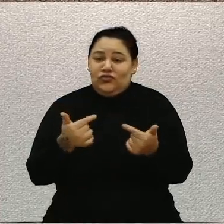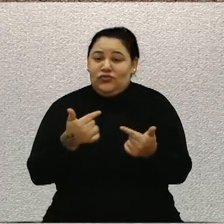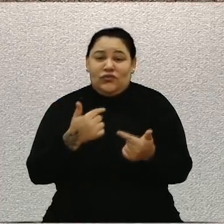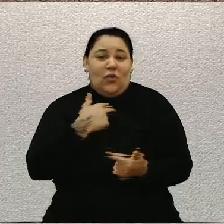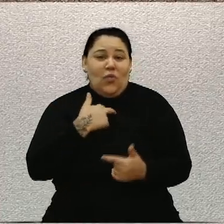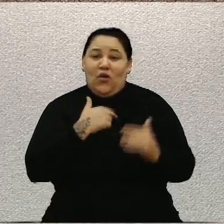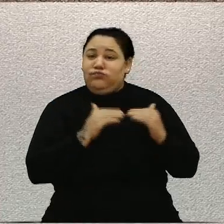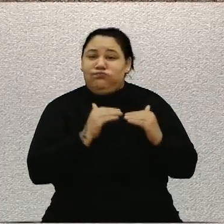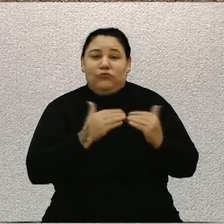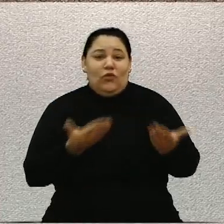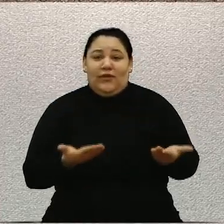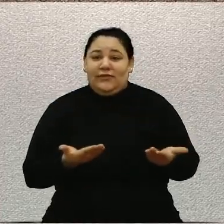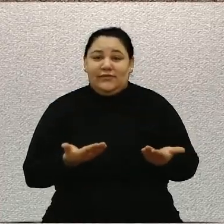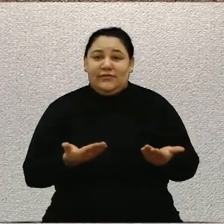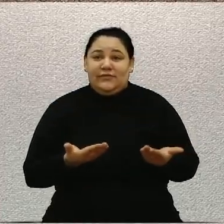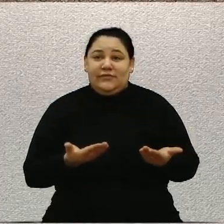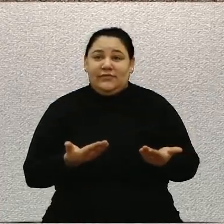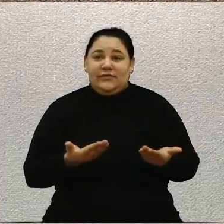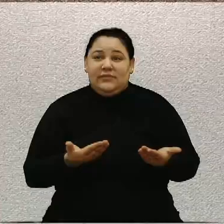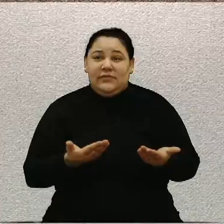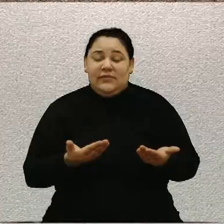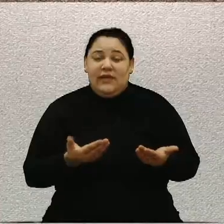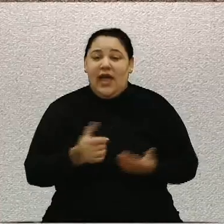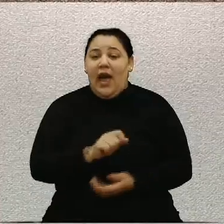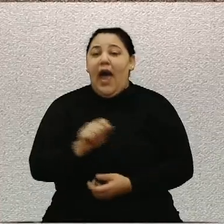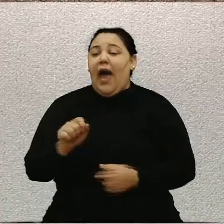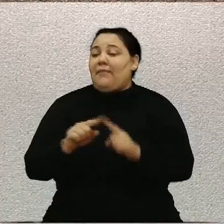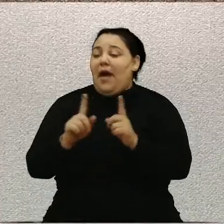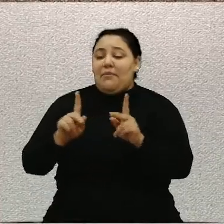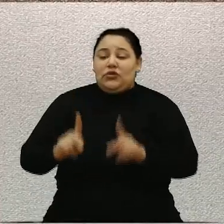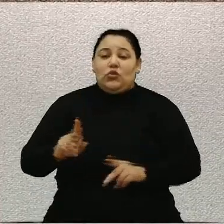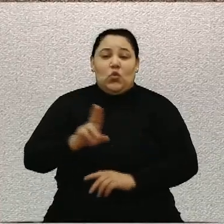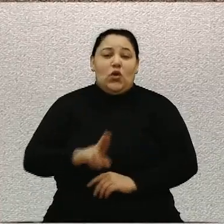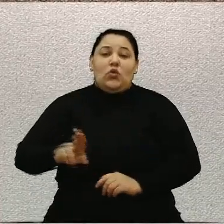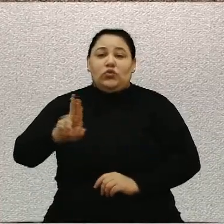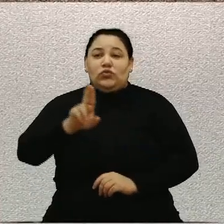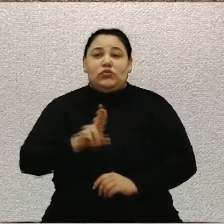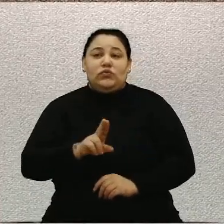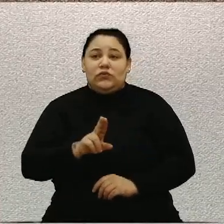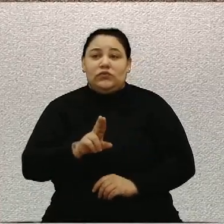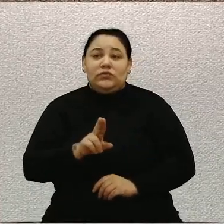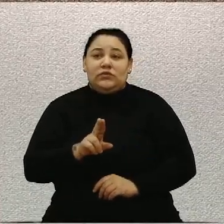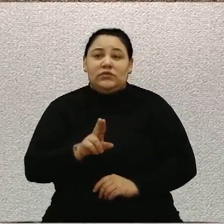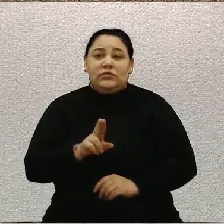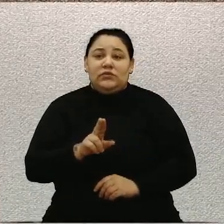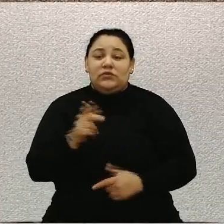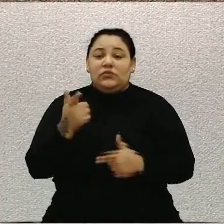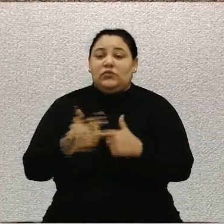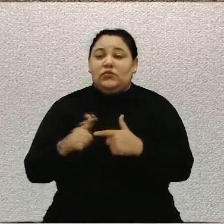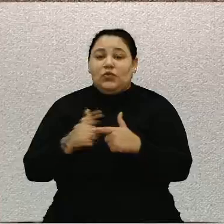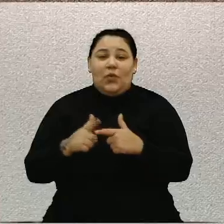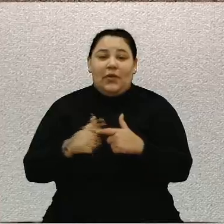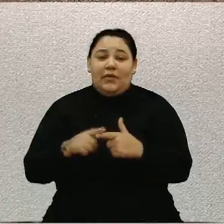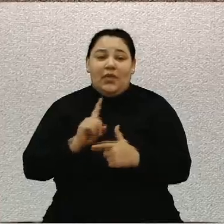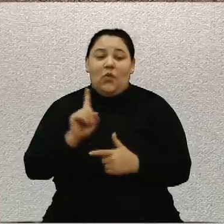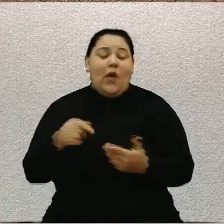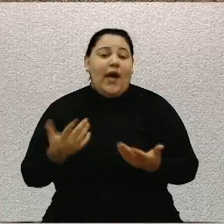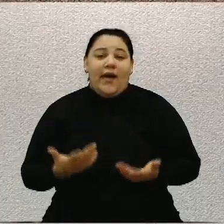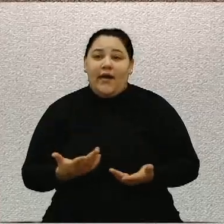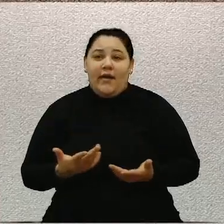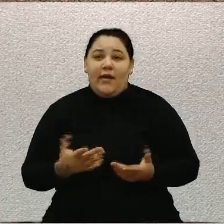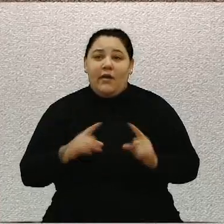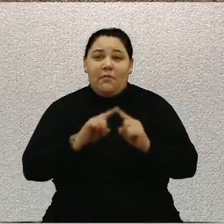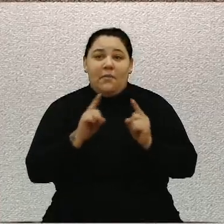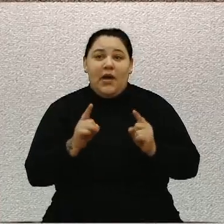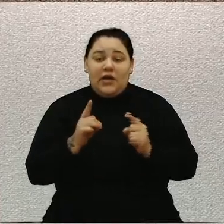incoerente. Ah, mas a pessoa, ela é usuária, ela não é, o problema não é ela, mas... Nós,